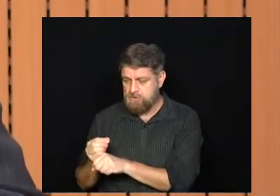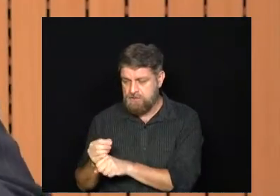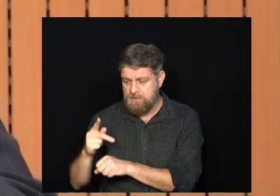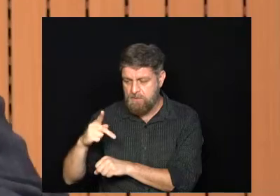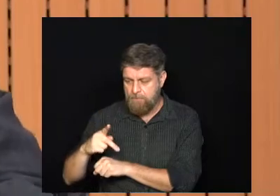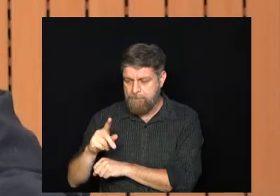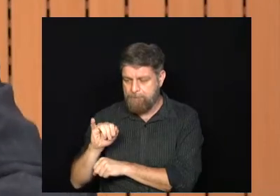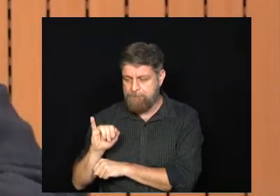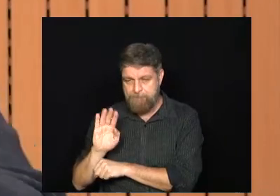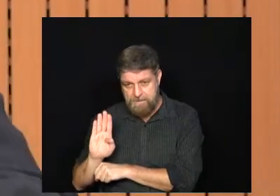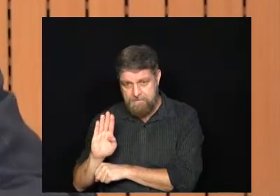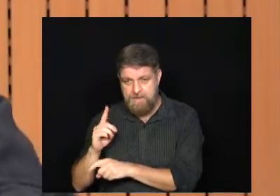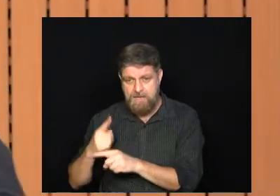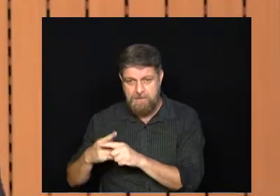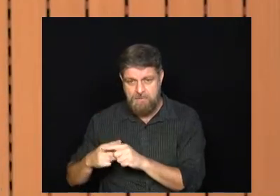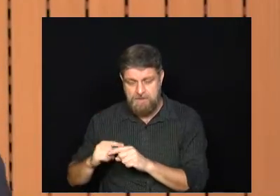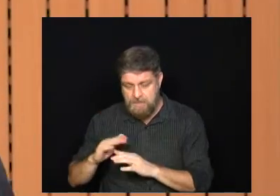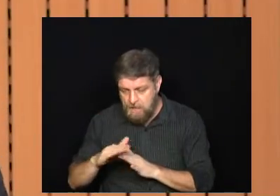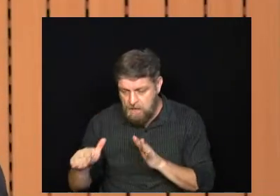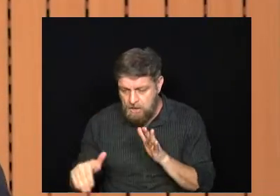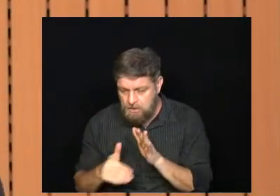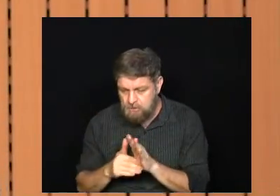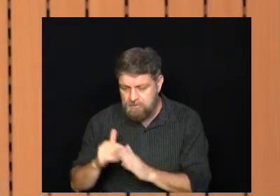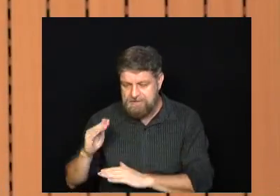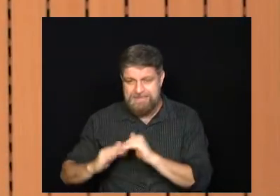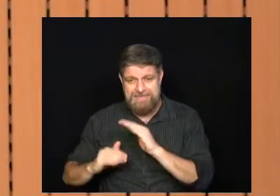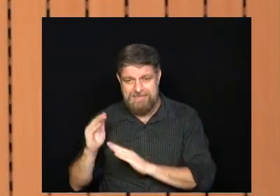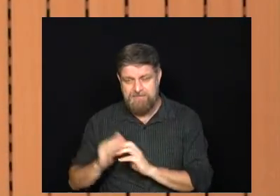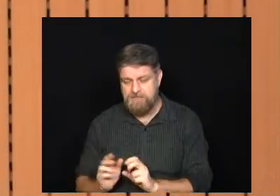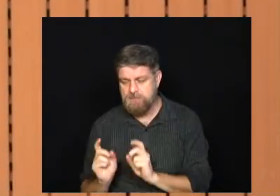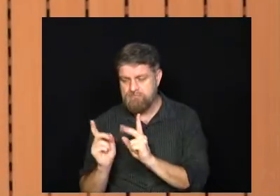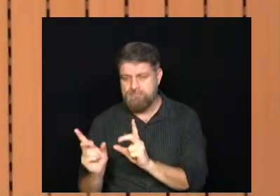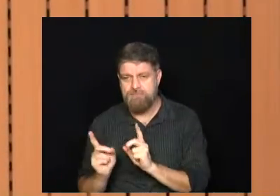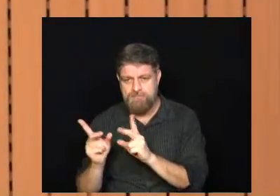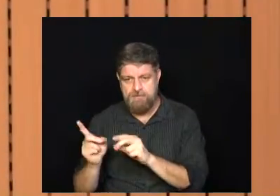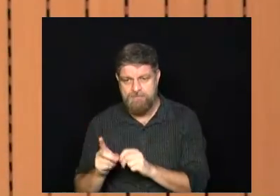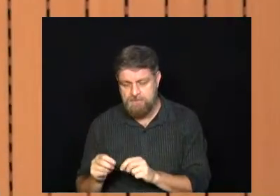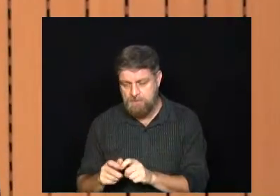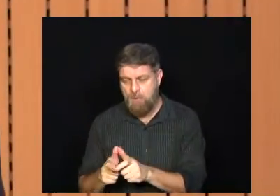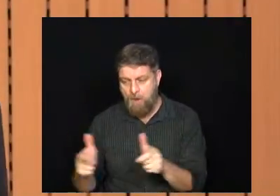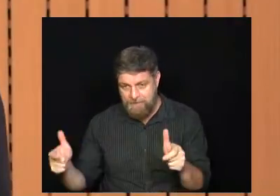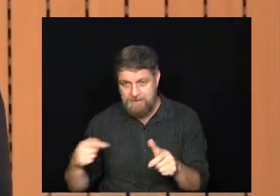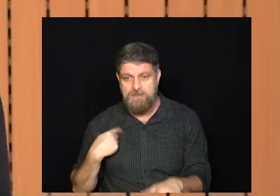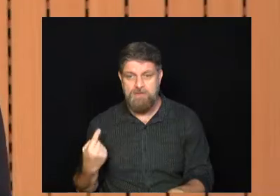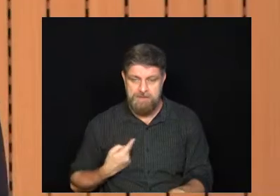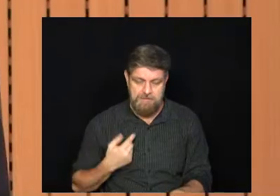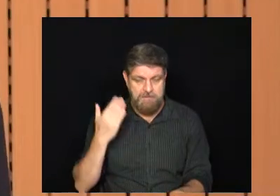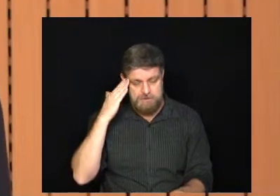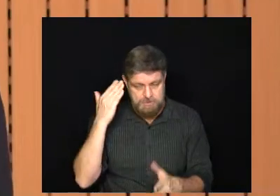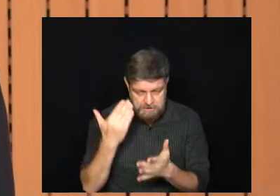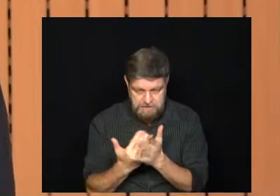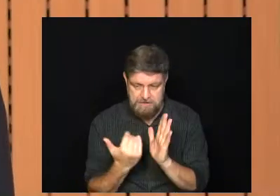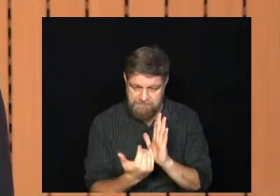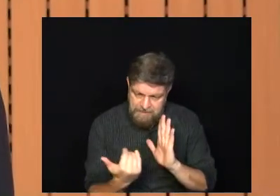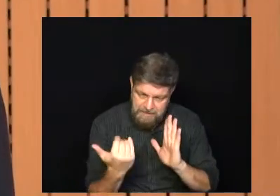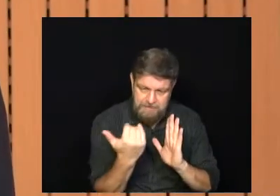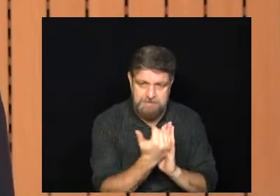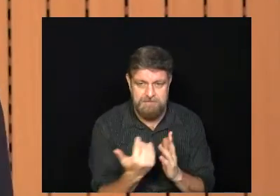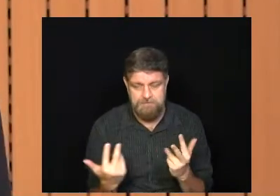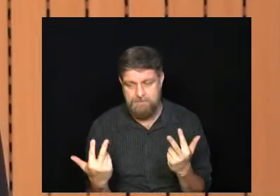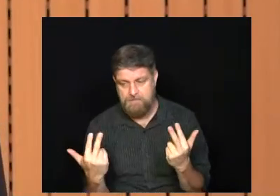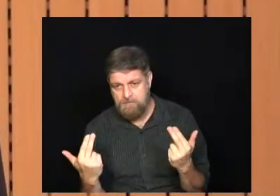o PIB, porque todas as atividades estão crescendo, portanto, a arrecadação também deve crescer o equivalente